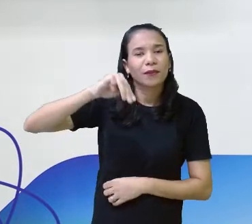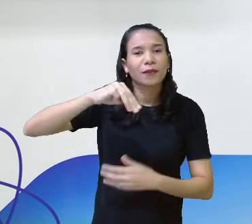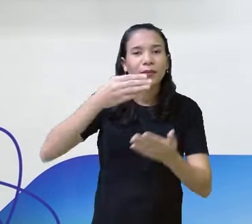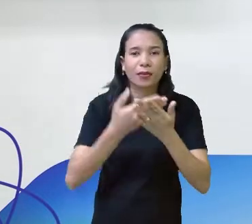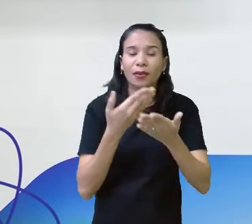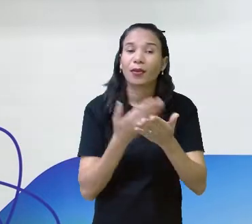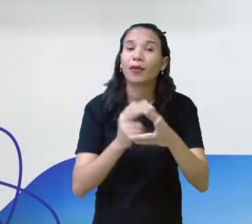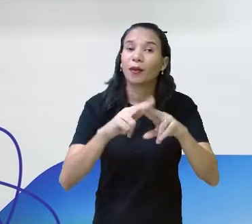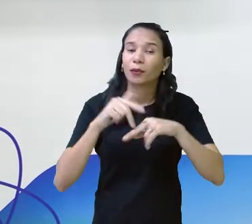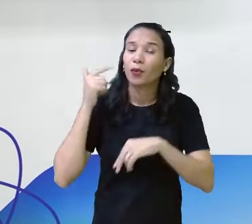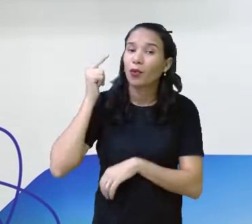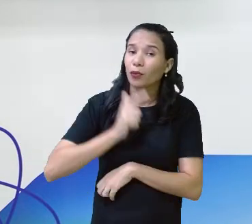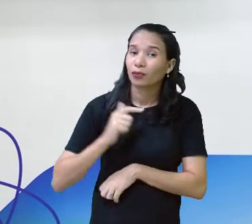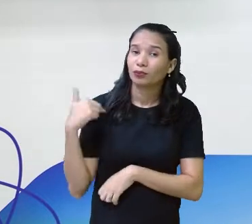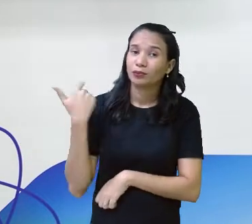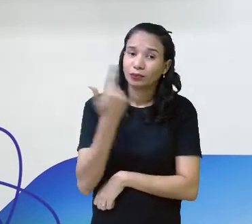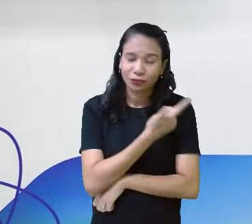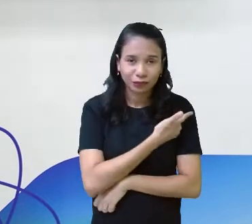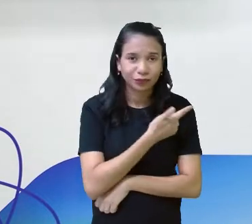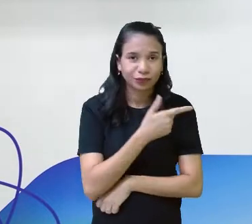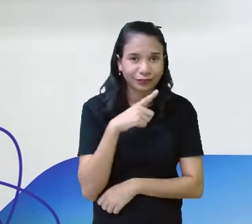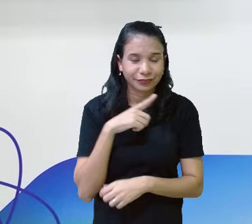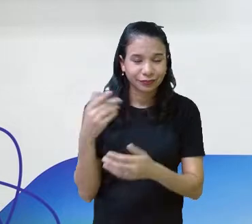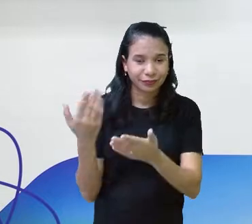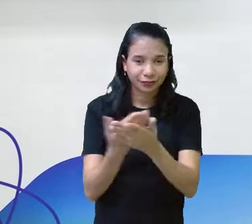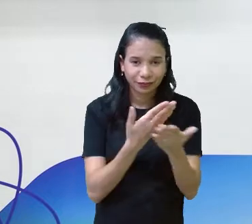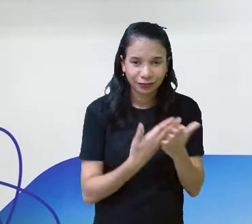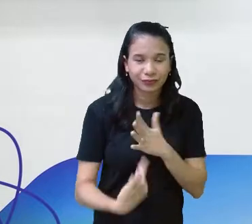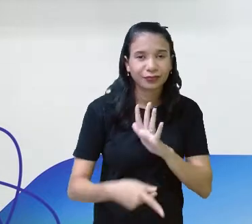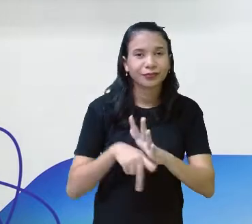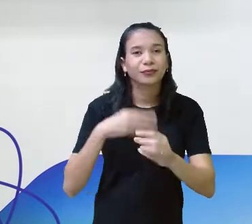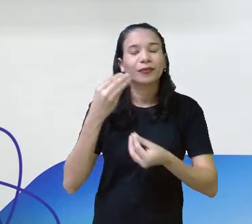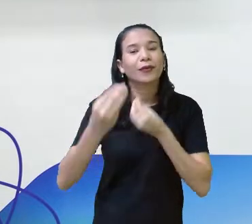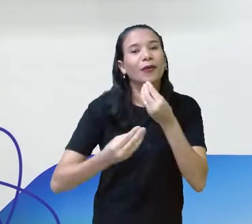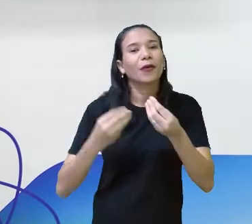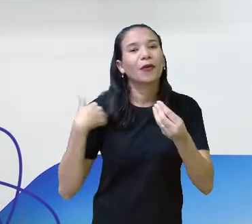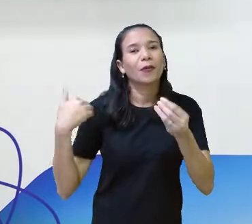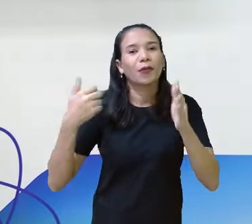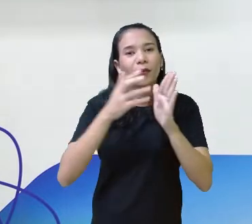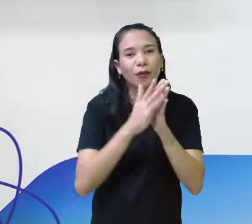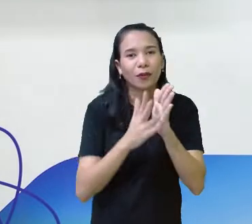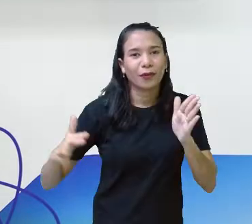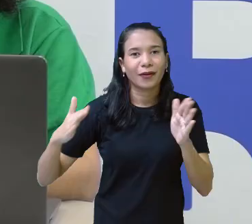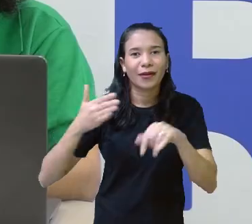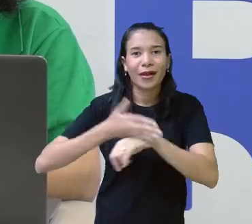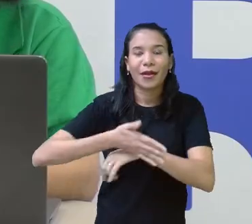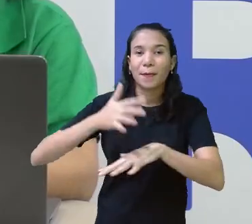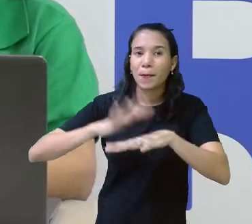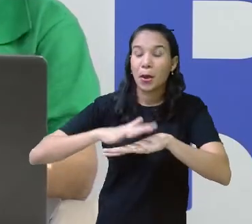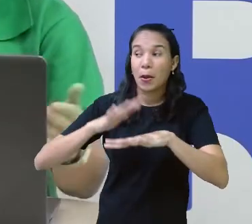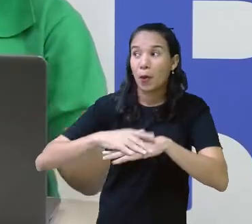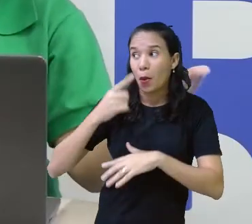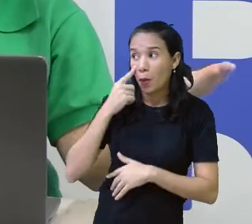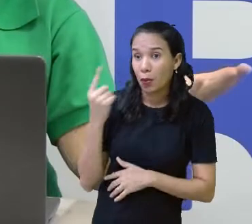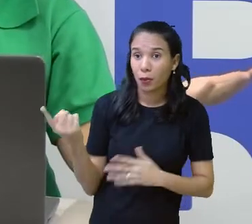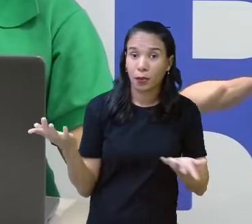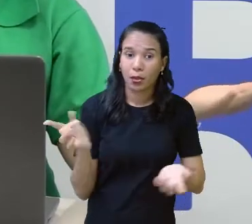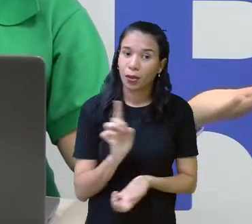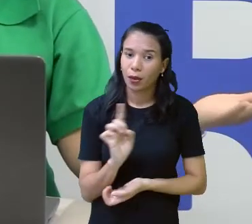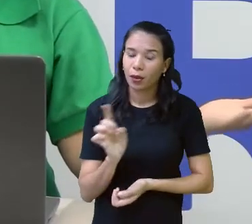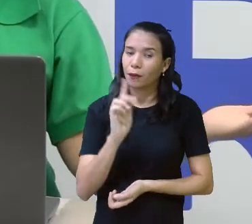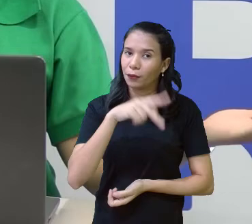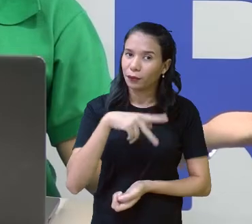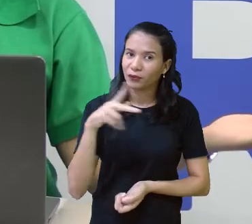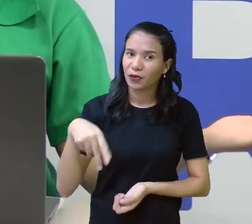então dá para a gente ainda trabalhar, conforme for a gente entra até na de matemática. Olha, só que não, a